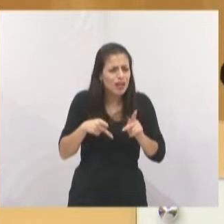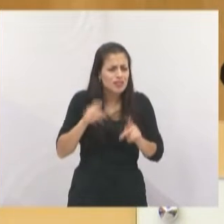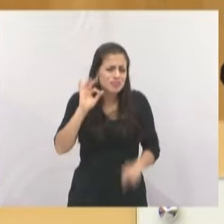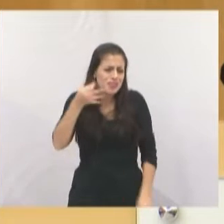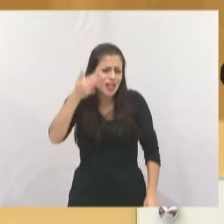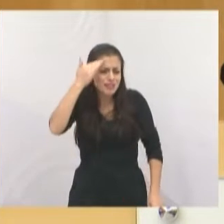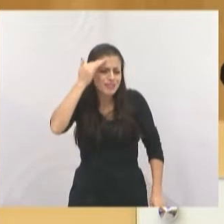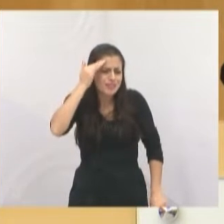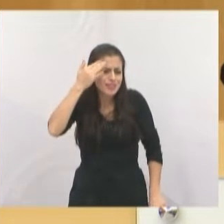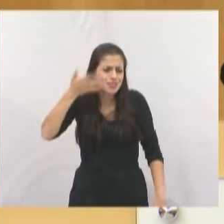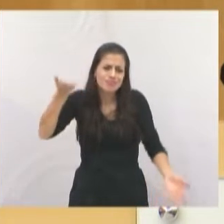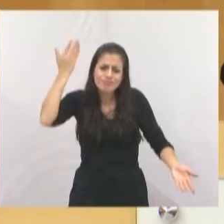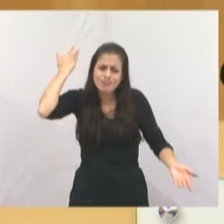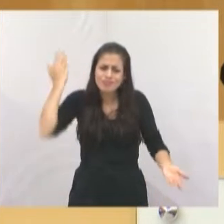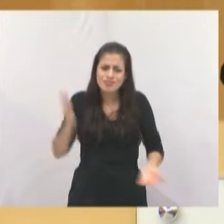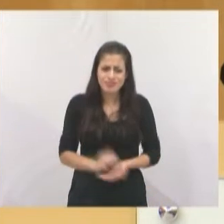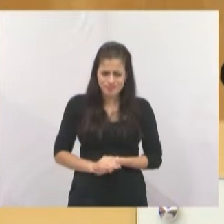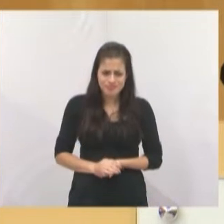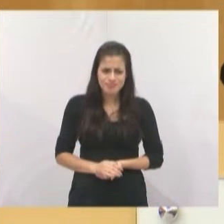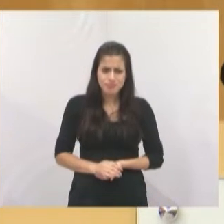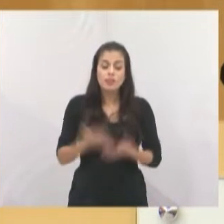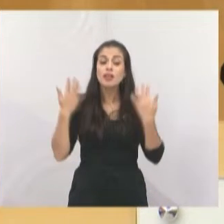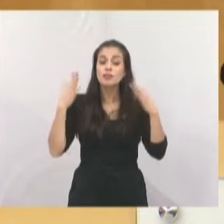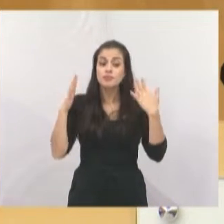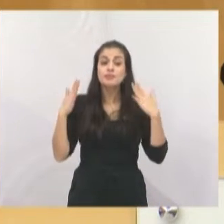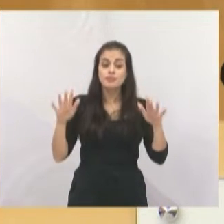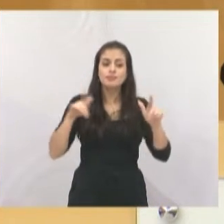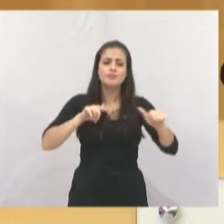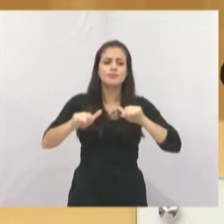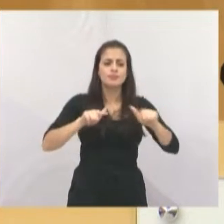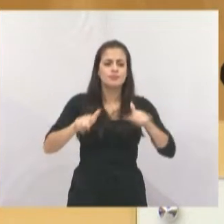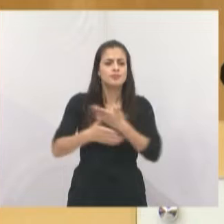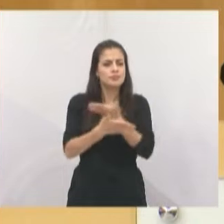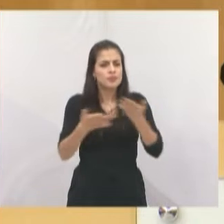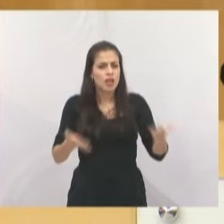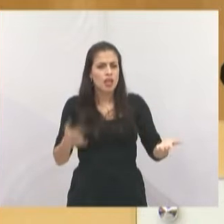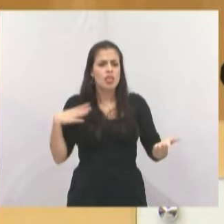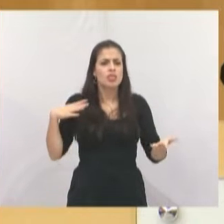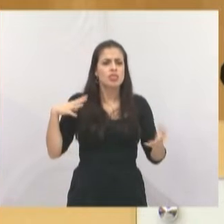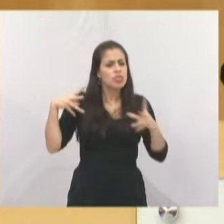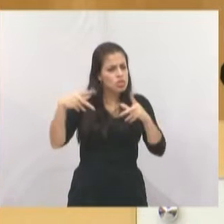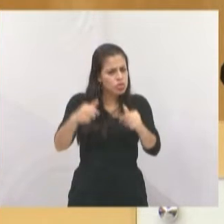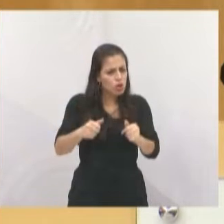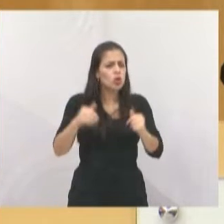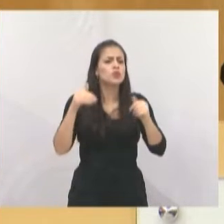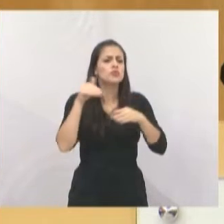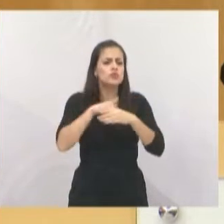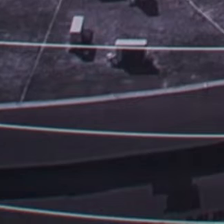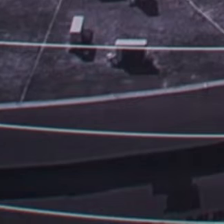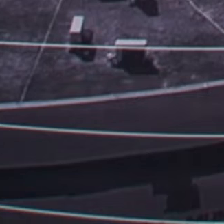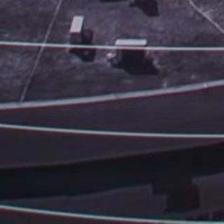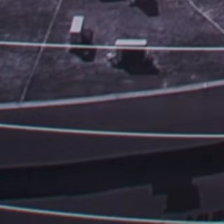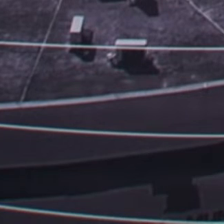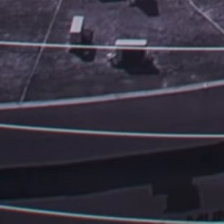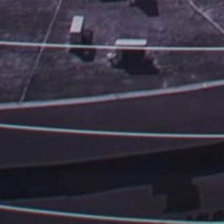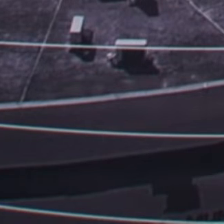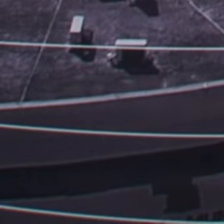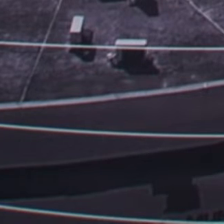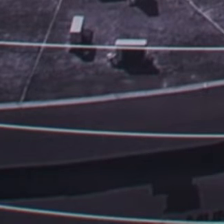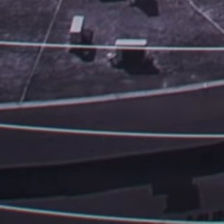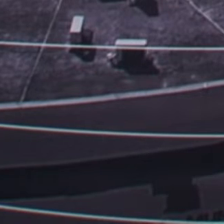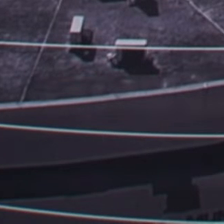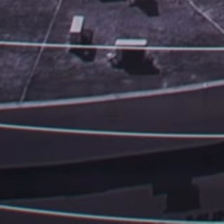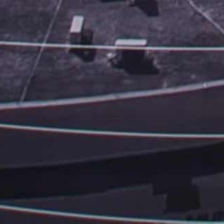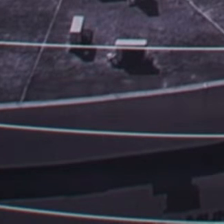eu parabenizo vocês e, com certeza, todos aqui vão votar favorável, não é só eu não, tá bom? Parabéns. O